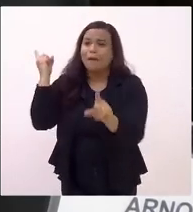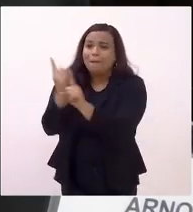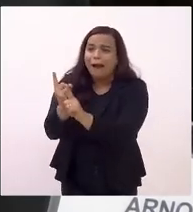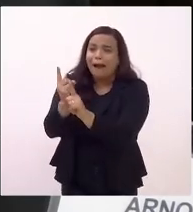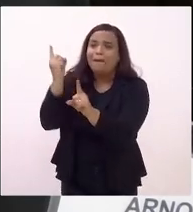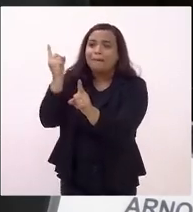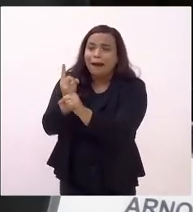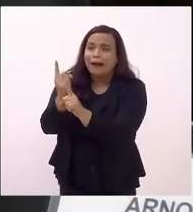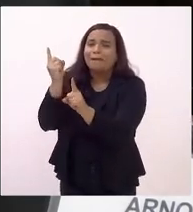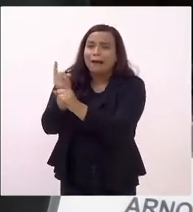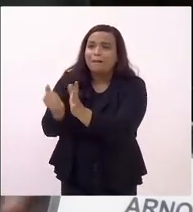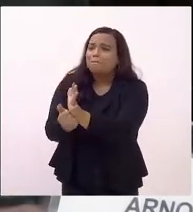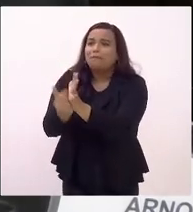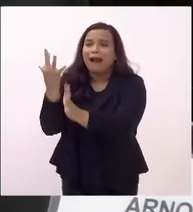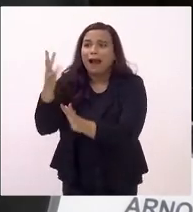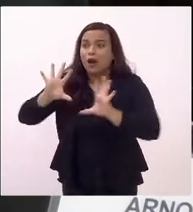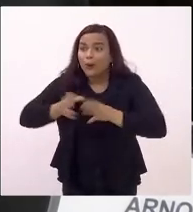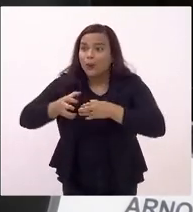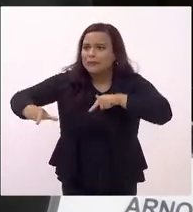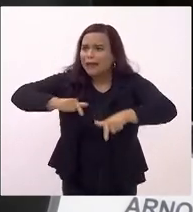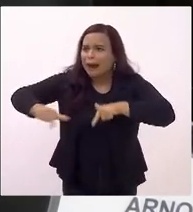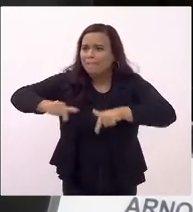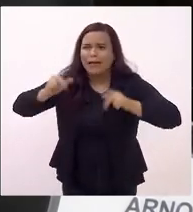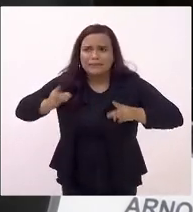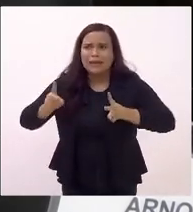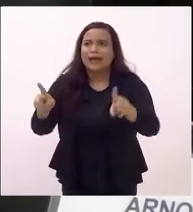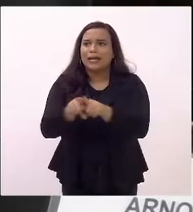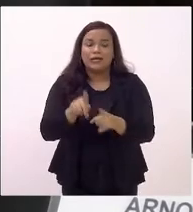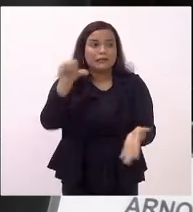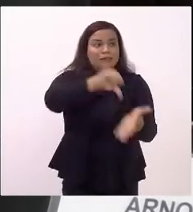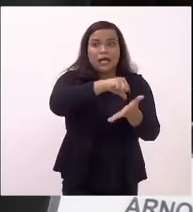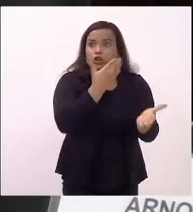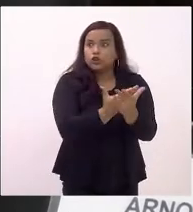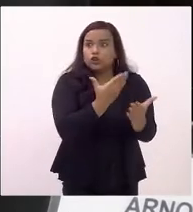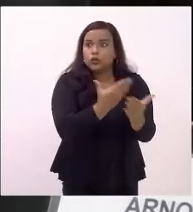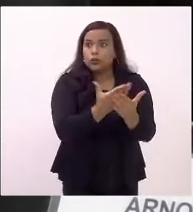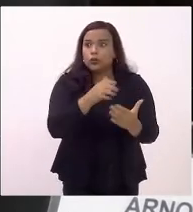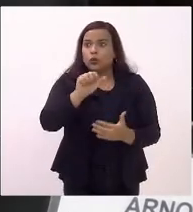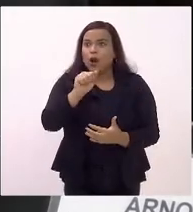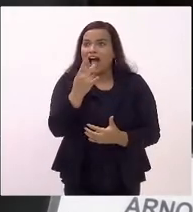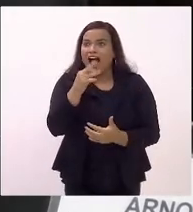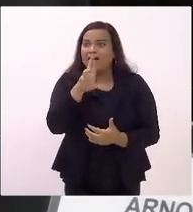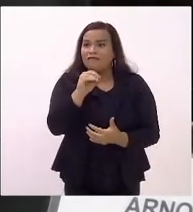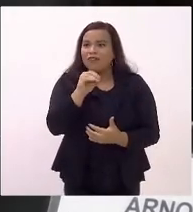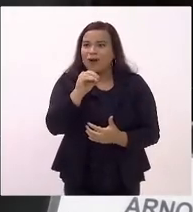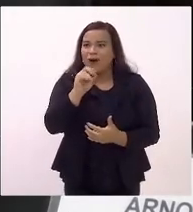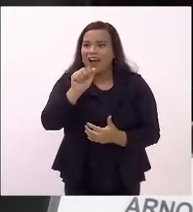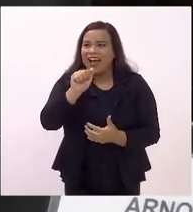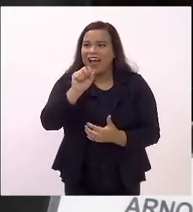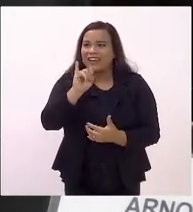encontros dentro dos grupos de trabalho, no Centro de Estudos Afroasiáticos, e